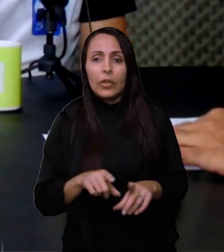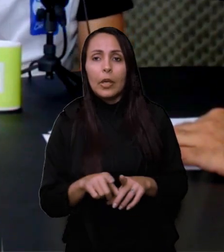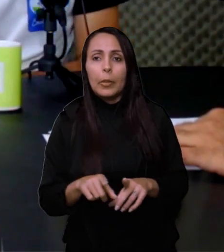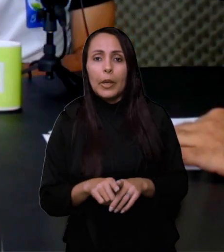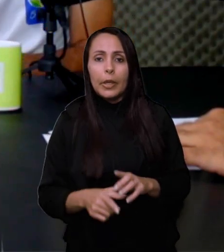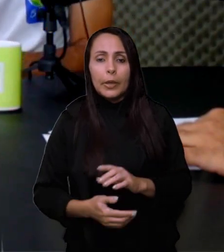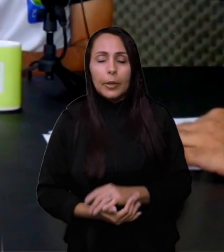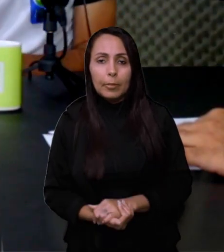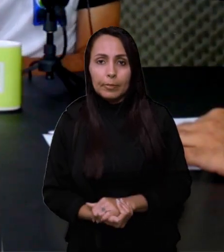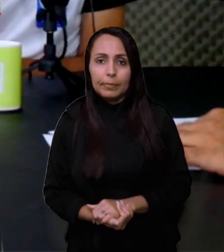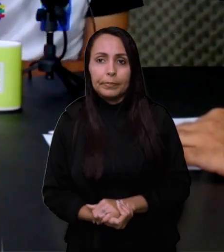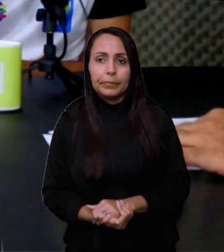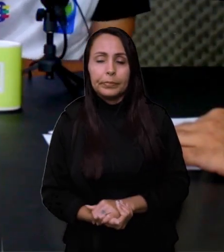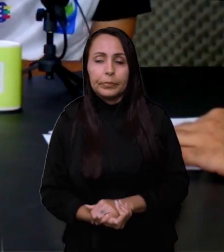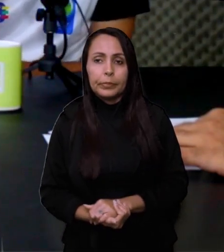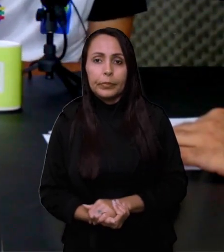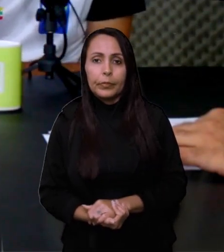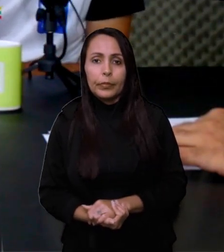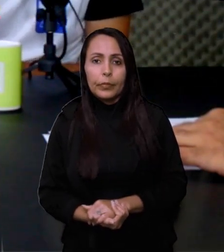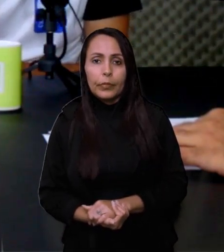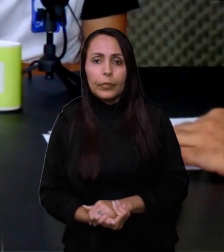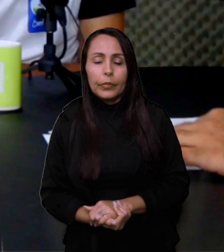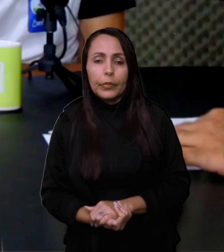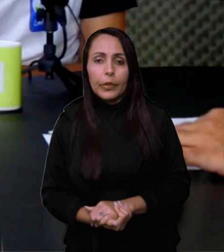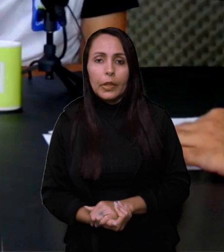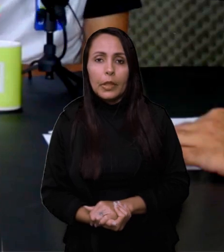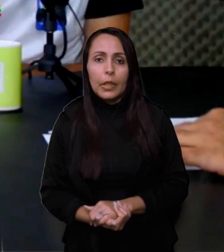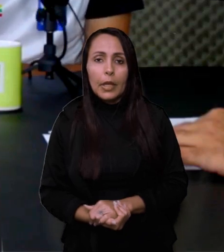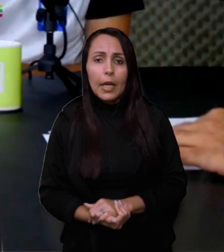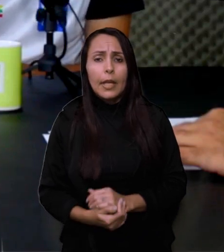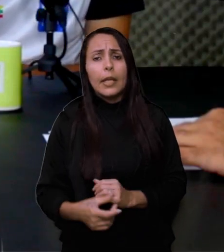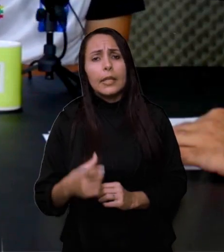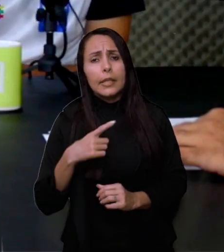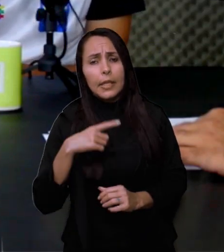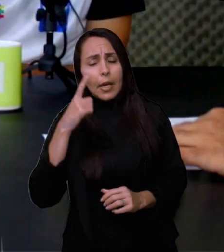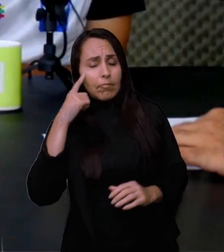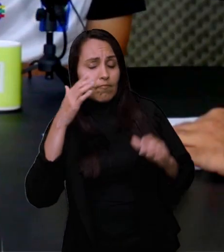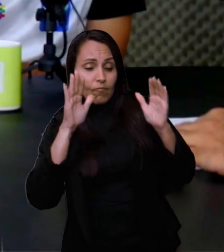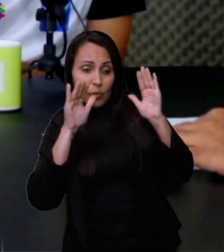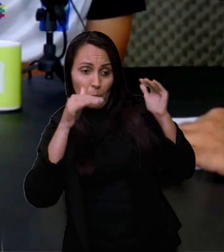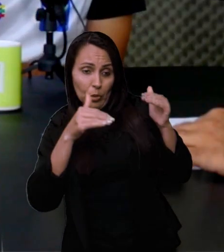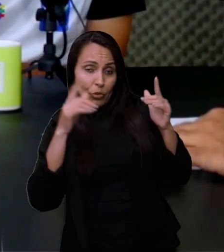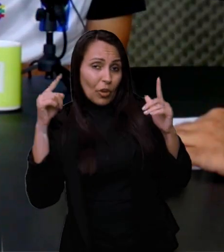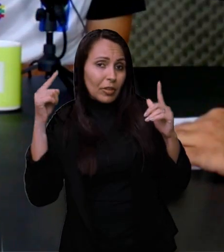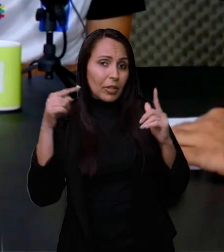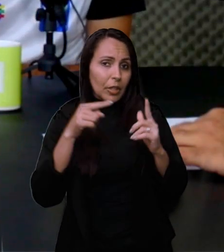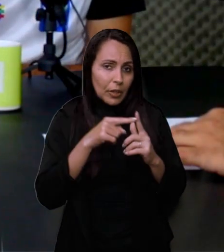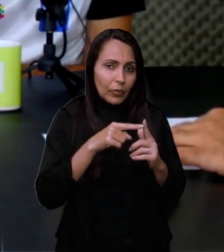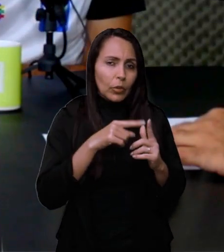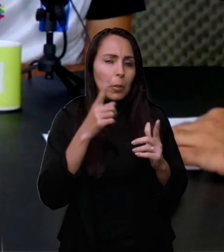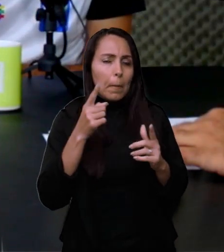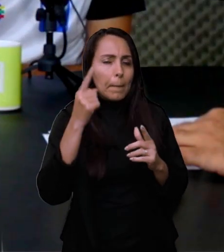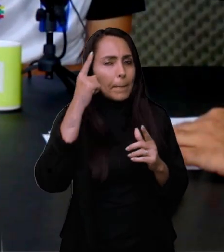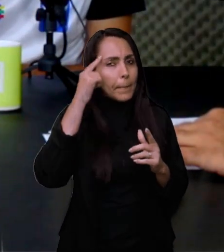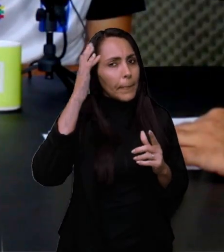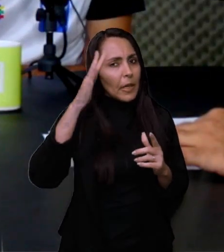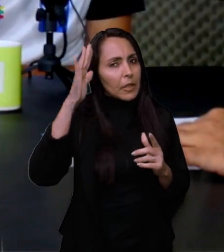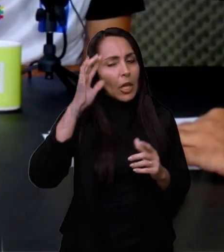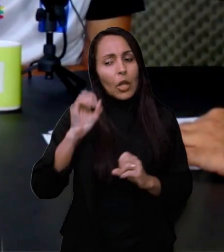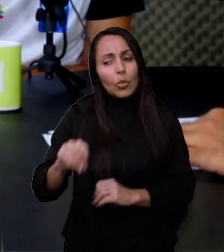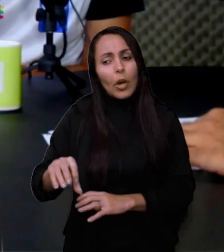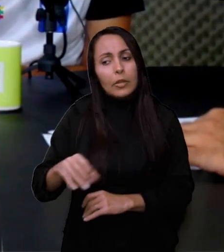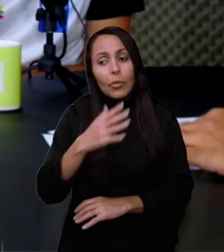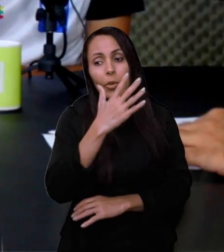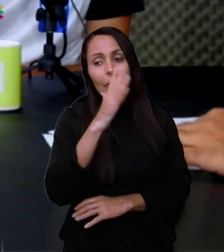do Plankton. E ele tinha essa intenção mesmo, de levar essa educação